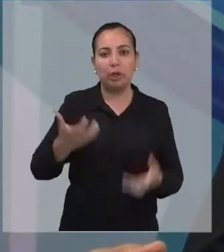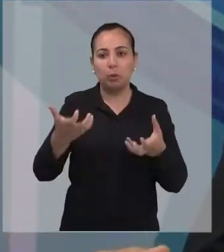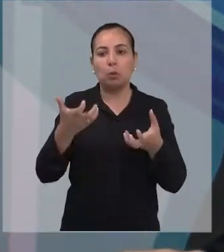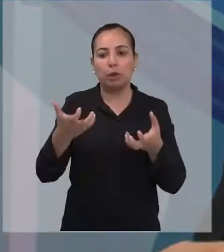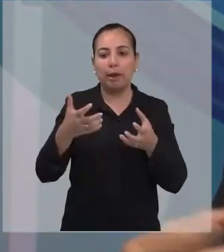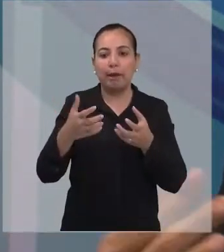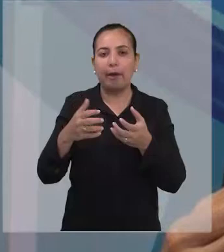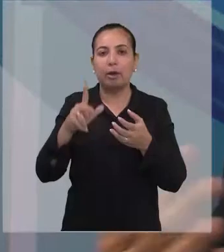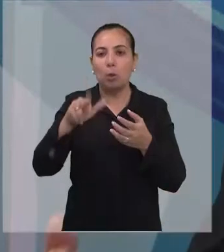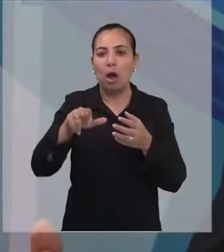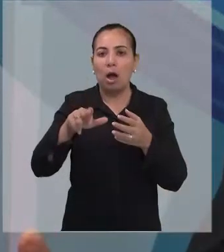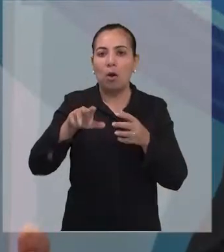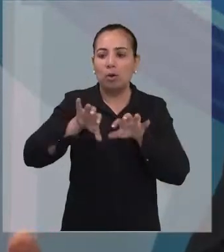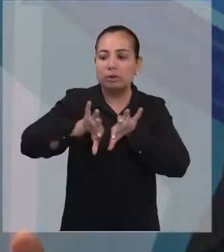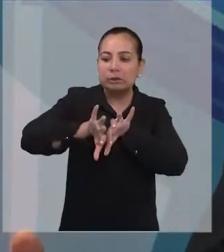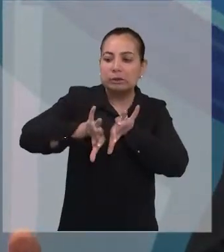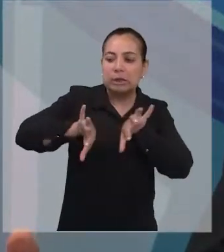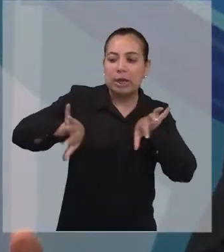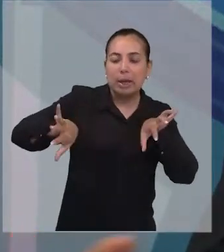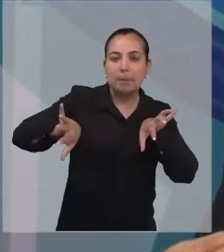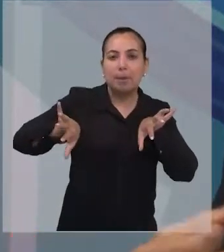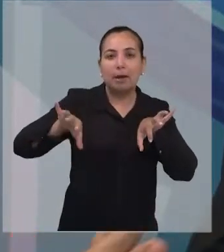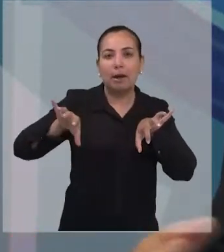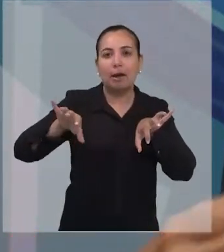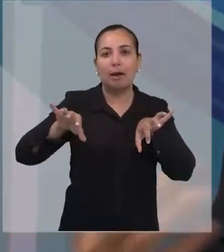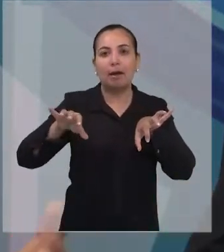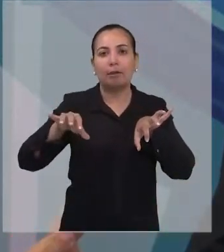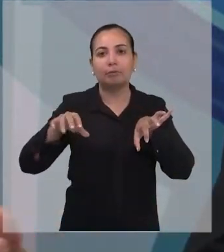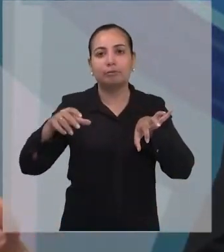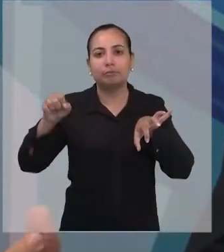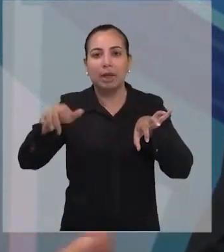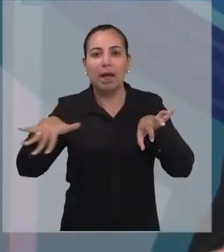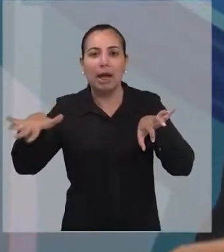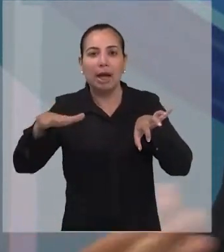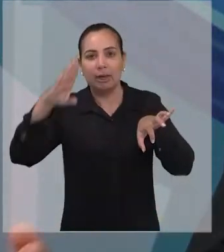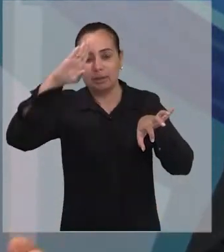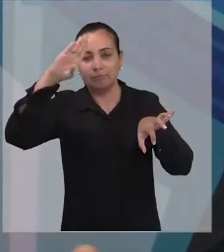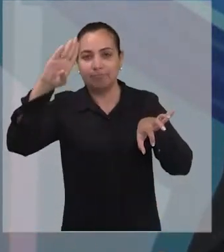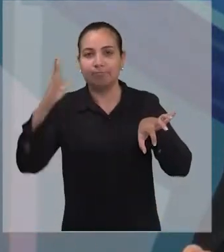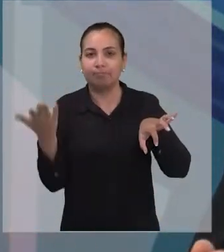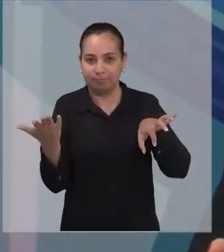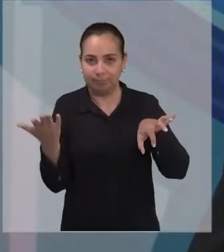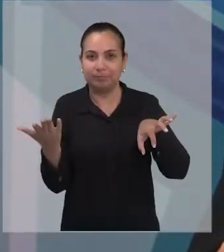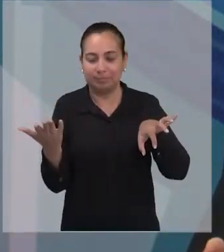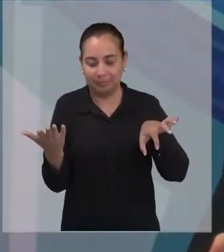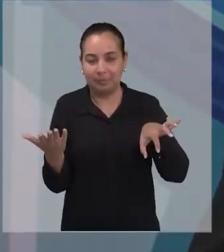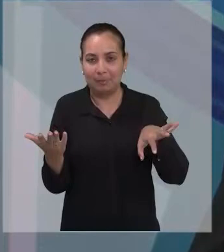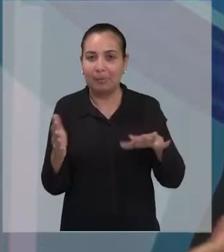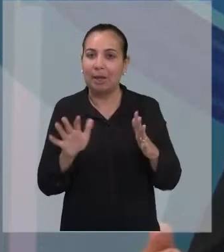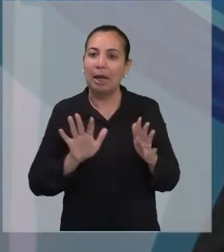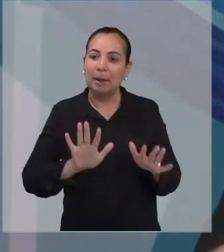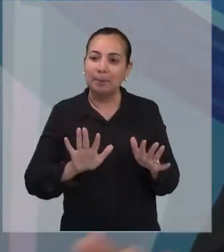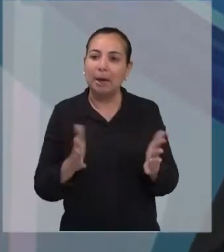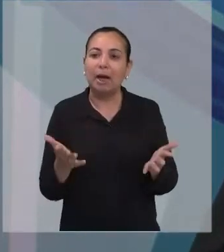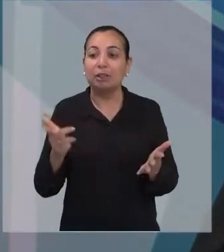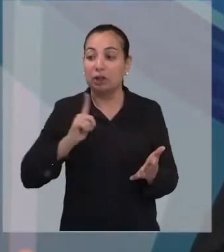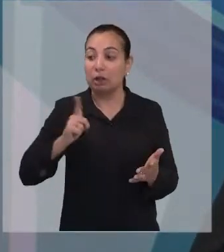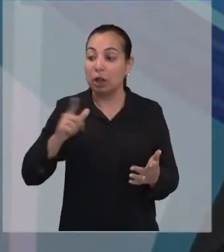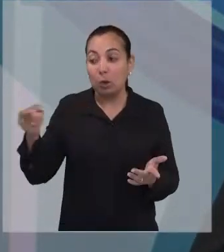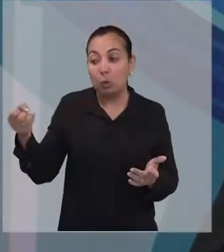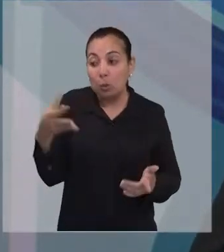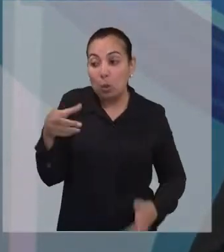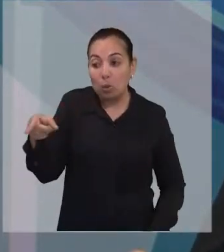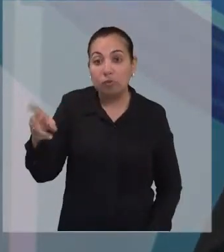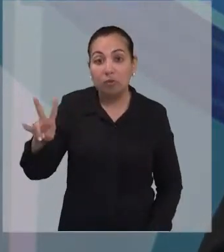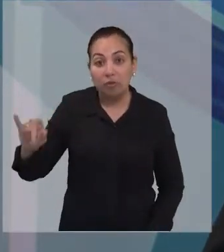E parece que isso está acontecendo. Mesmo nomeando o general, fica difícil deixar de ver um certo